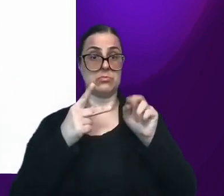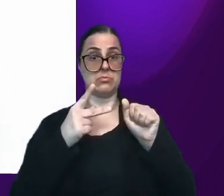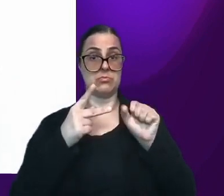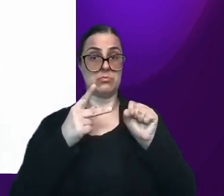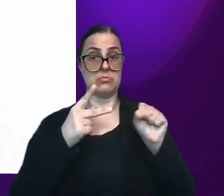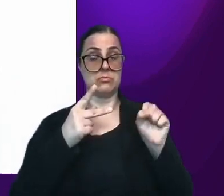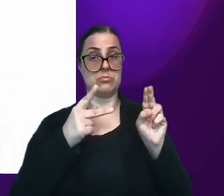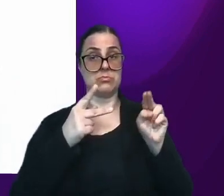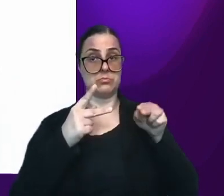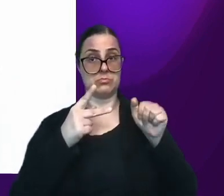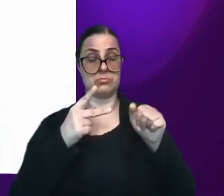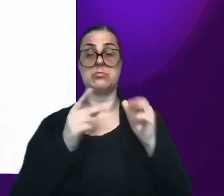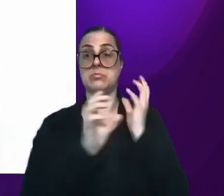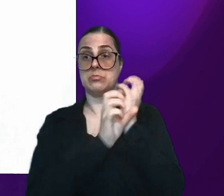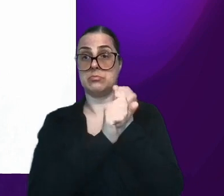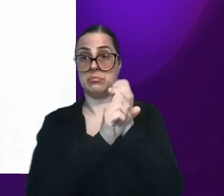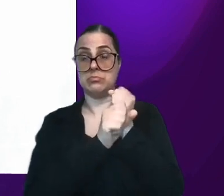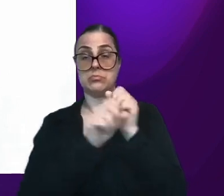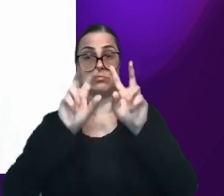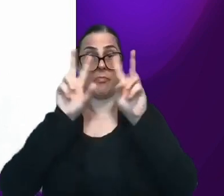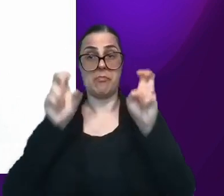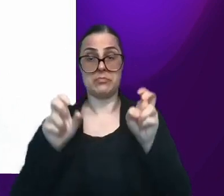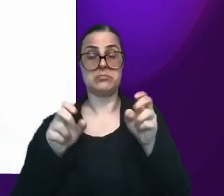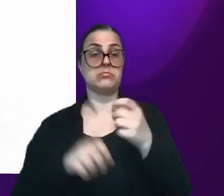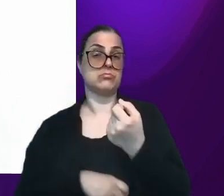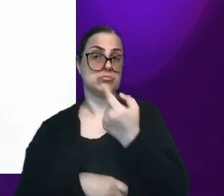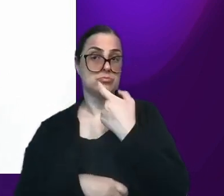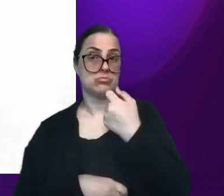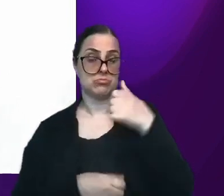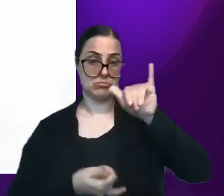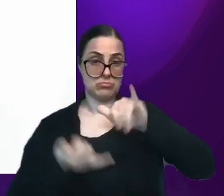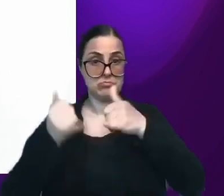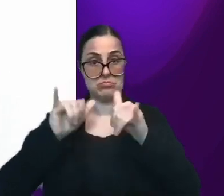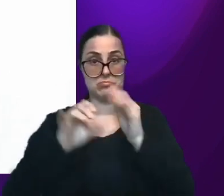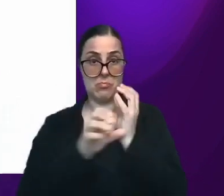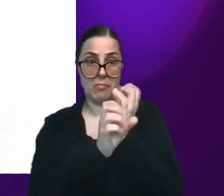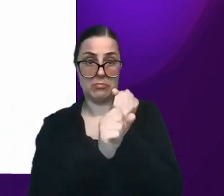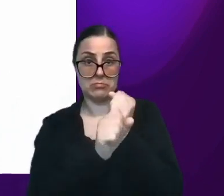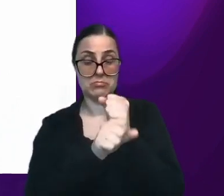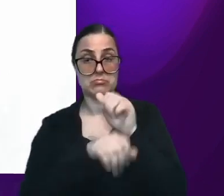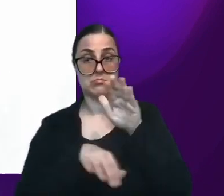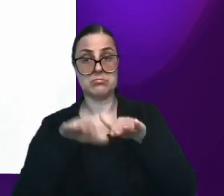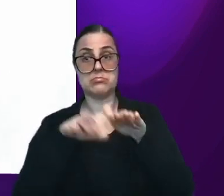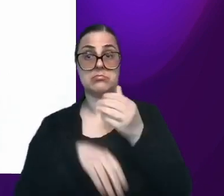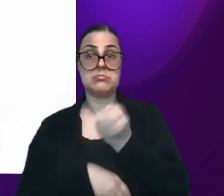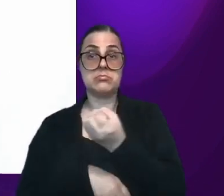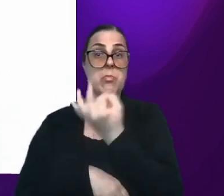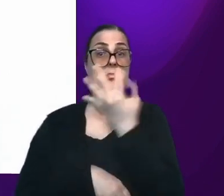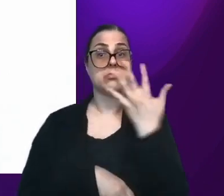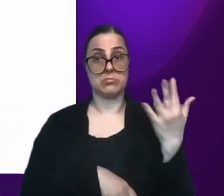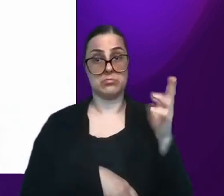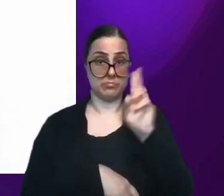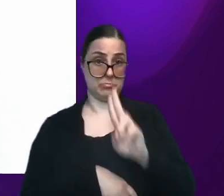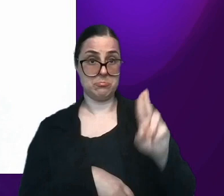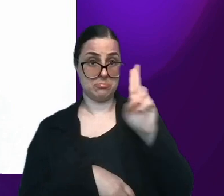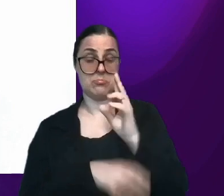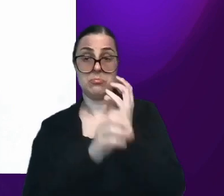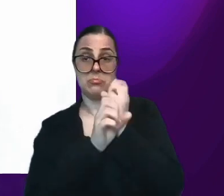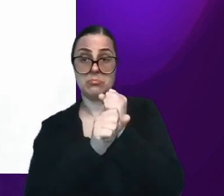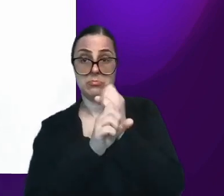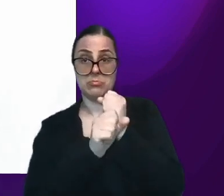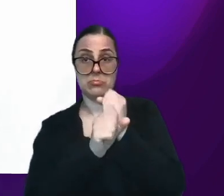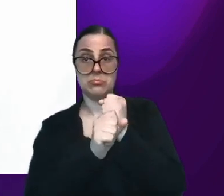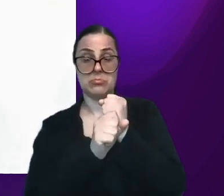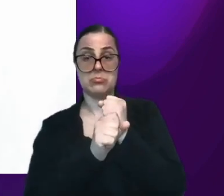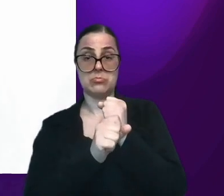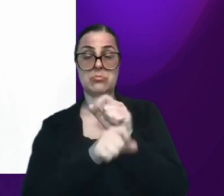score de drogas vasoativas com base aí na dosagem de drogas. Esse score é por uma pontuação para a escolha